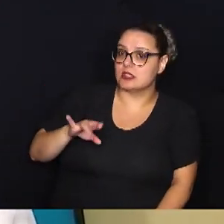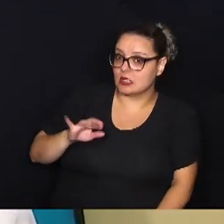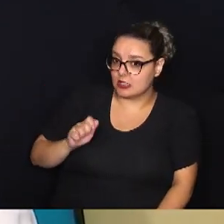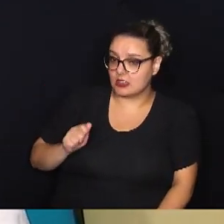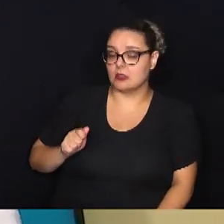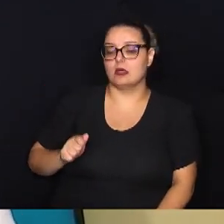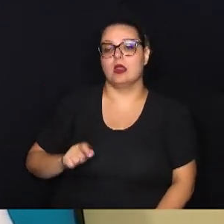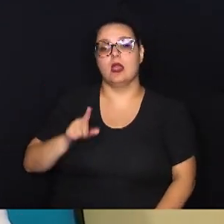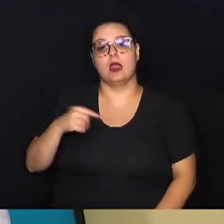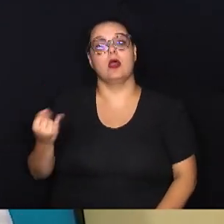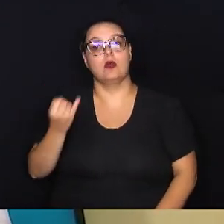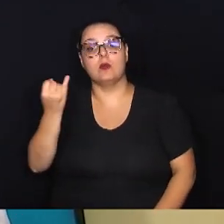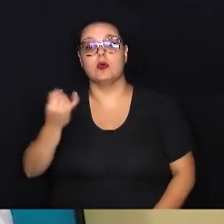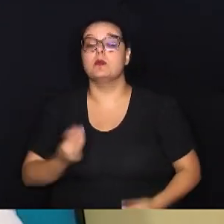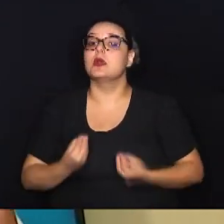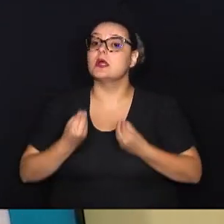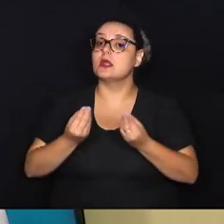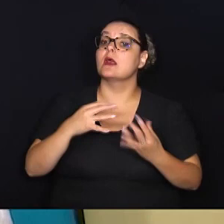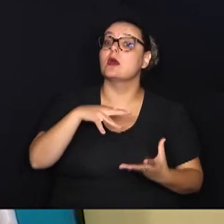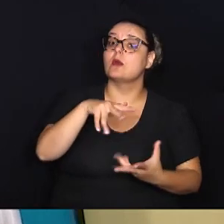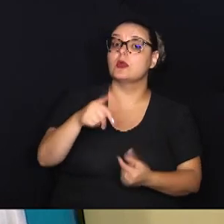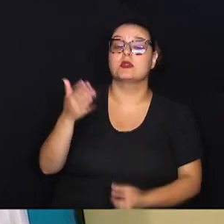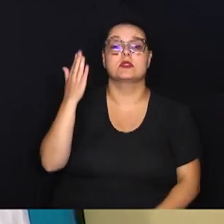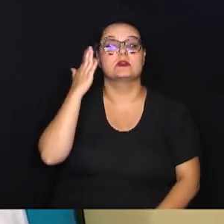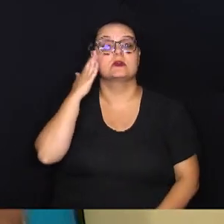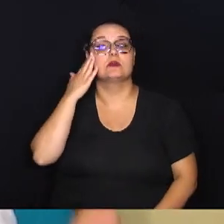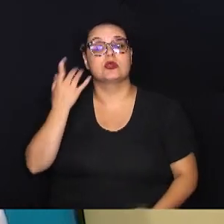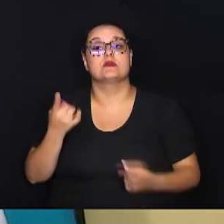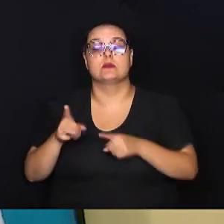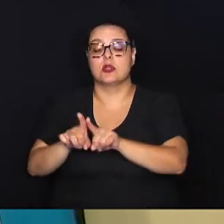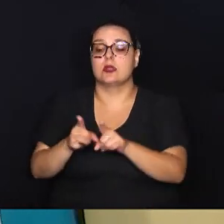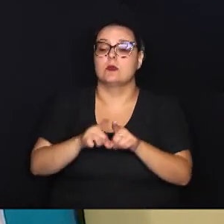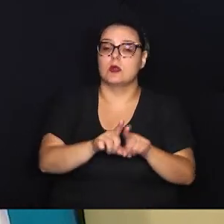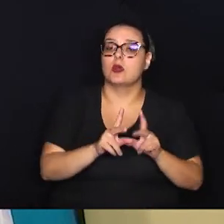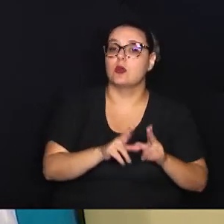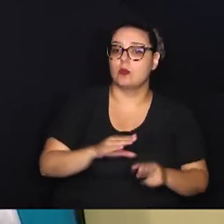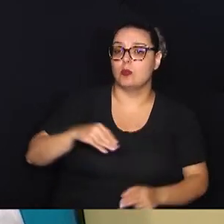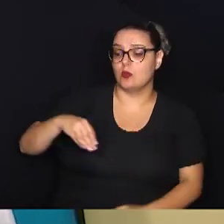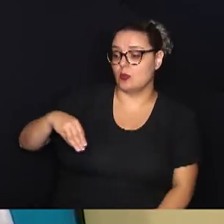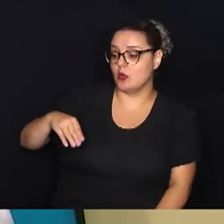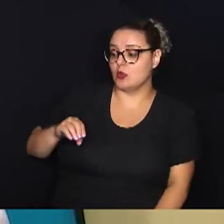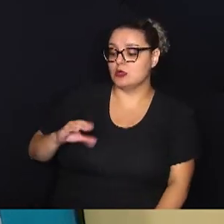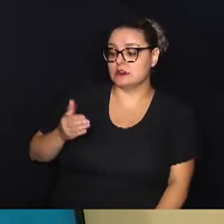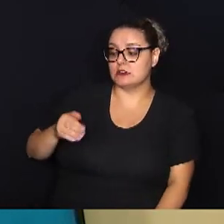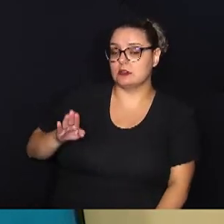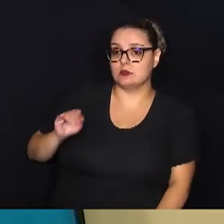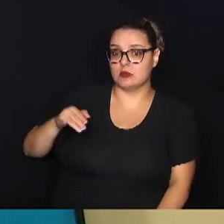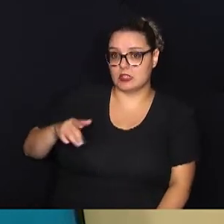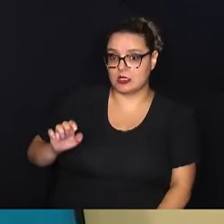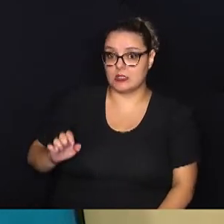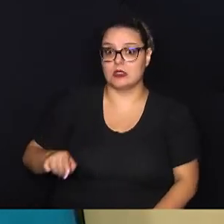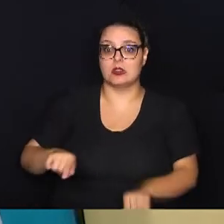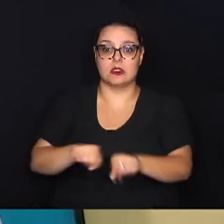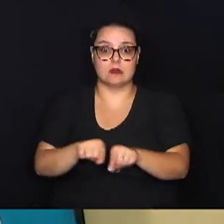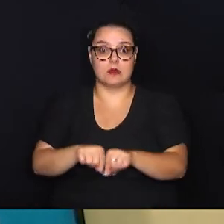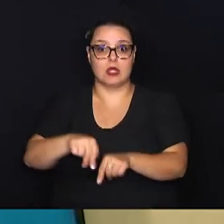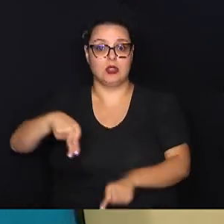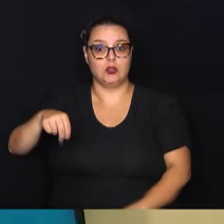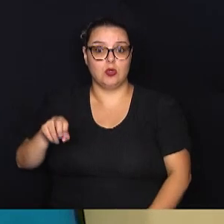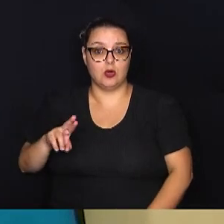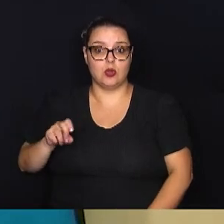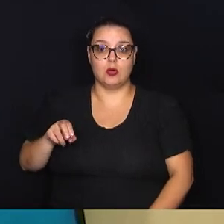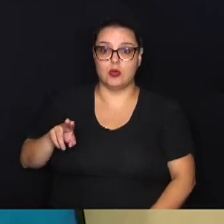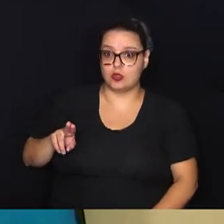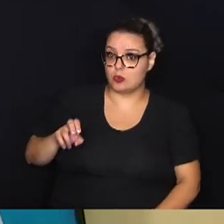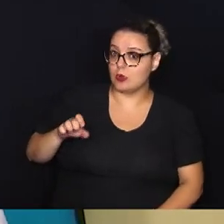porque dá ao mundo a saber, no caso, as parcerias que a gente tem com Moçambique e a Noruega, a saber sobre a especificidade dos jovens que a gente trabalha